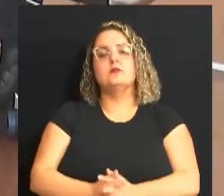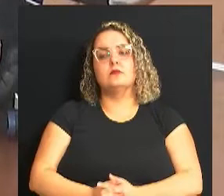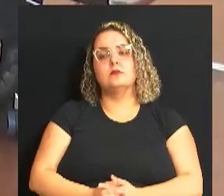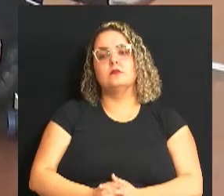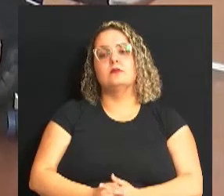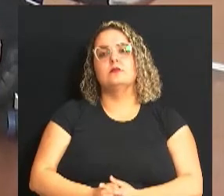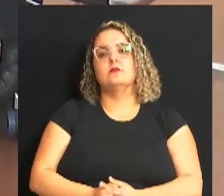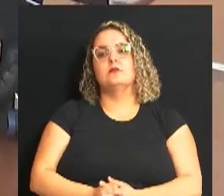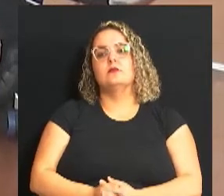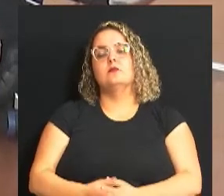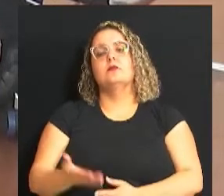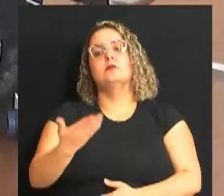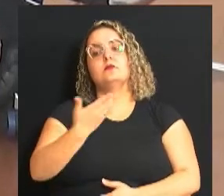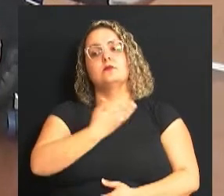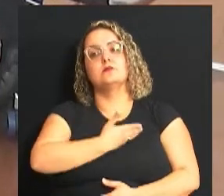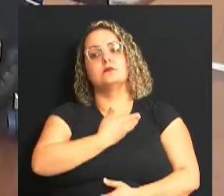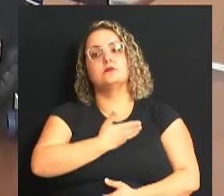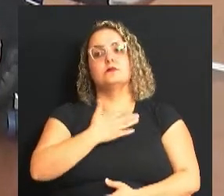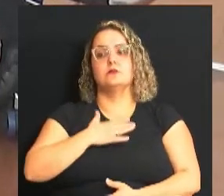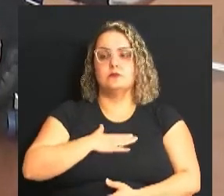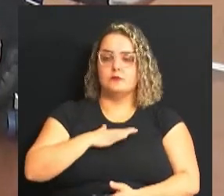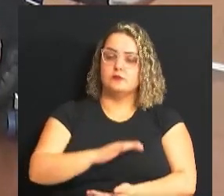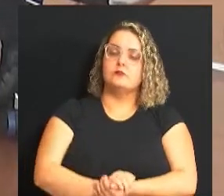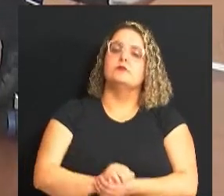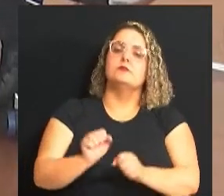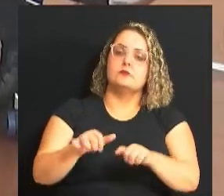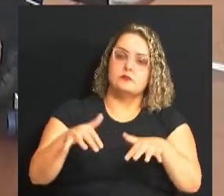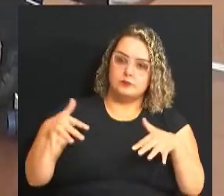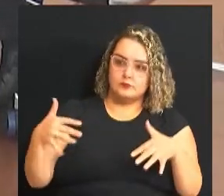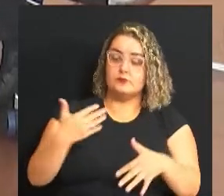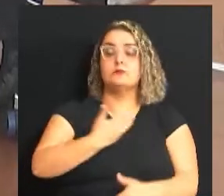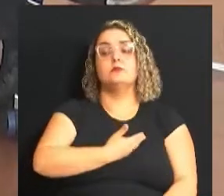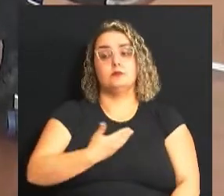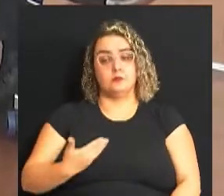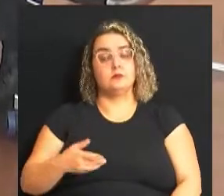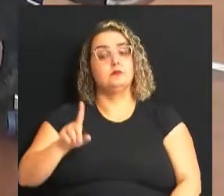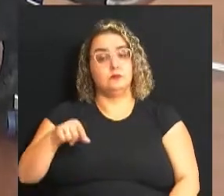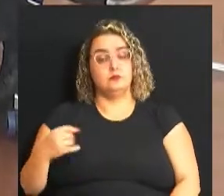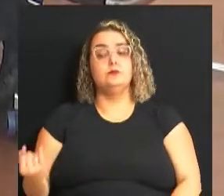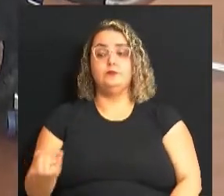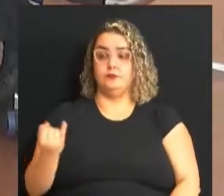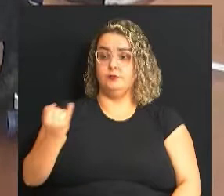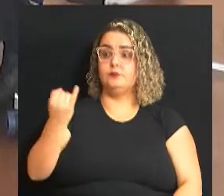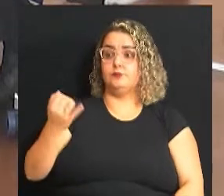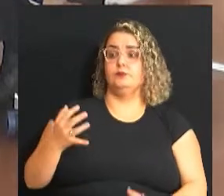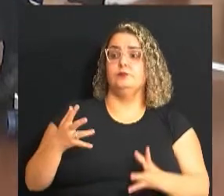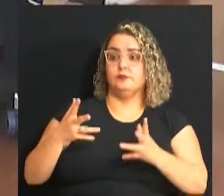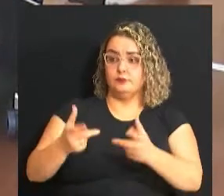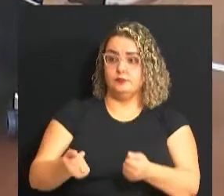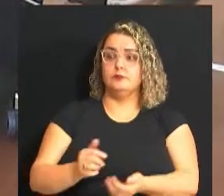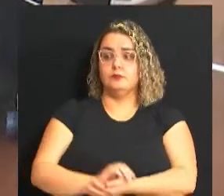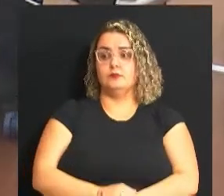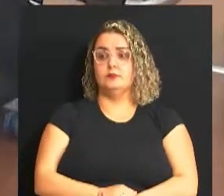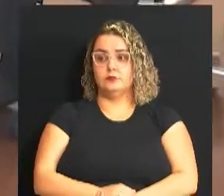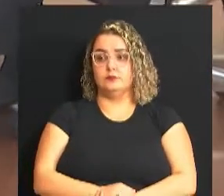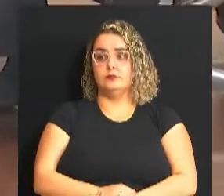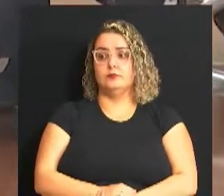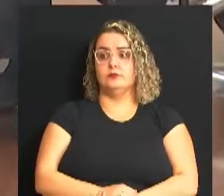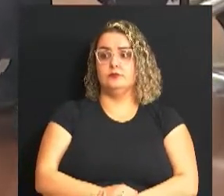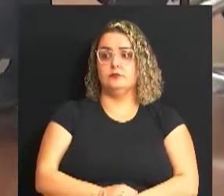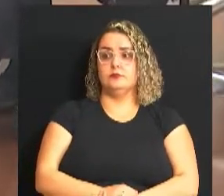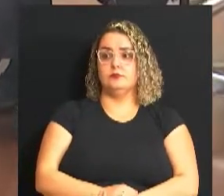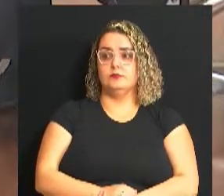Meus amigos, esta audiência é muito importante, como todas, né? Mas nós